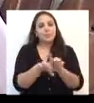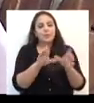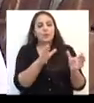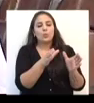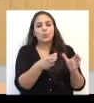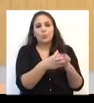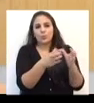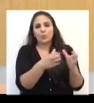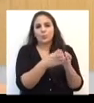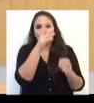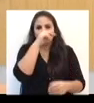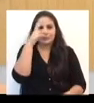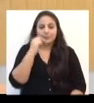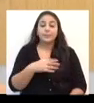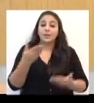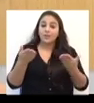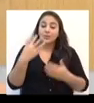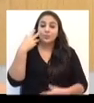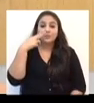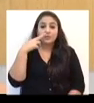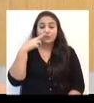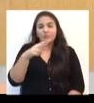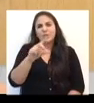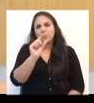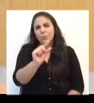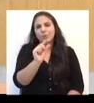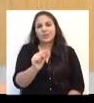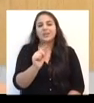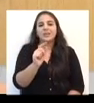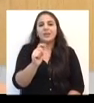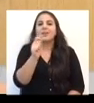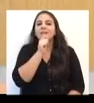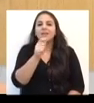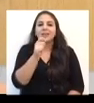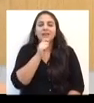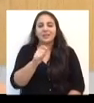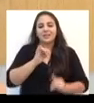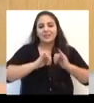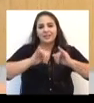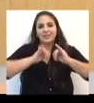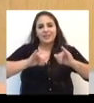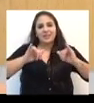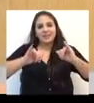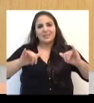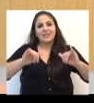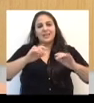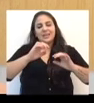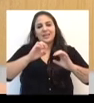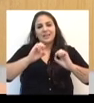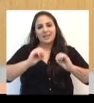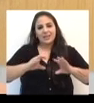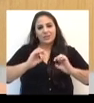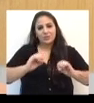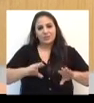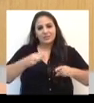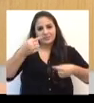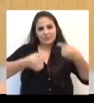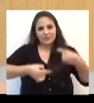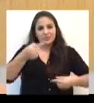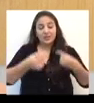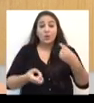positivamente para o município. E agora você assiste um trecho do programa Educação e Debate, que hoje traz como tema